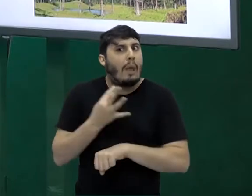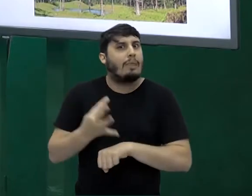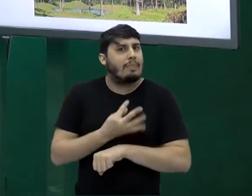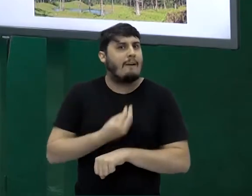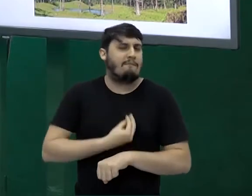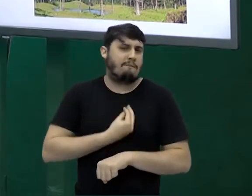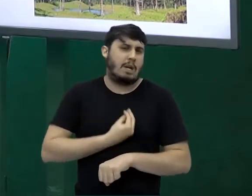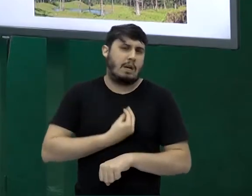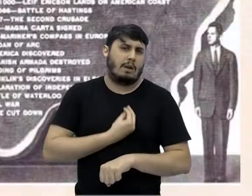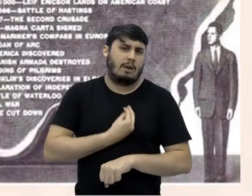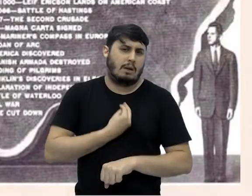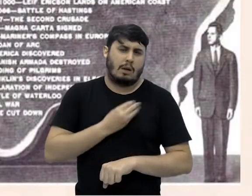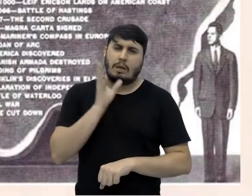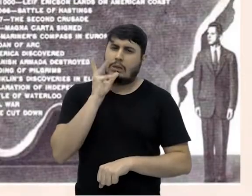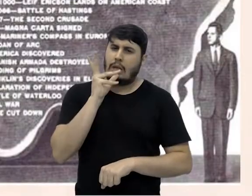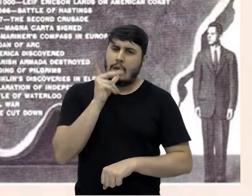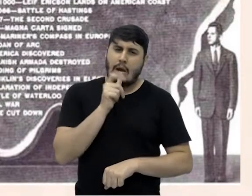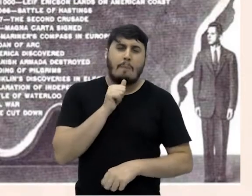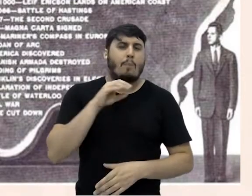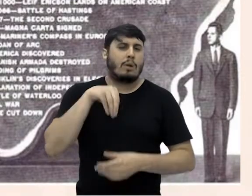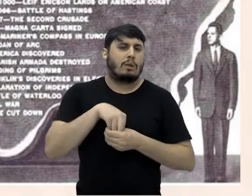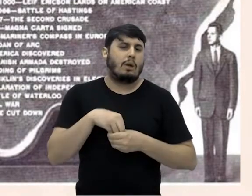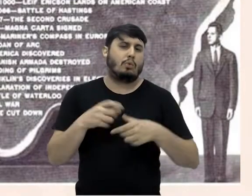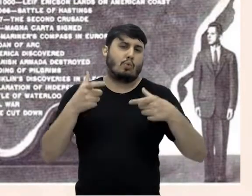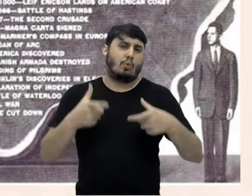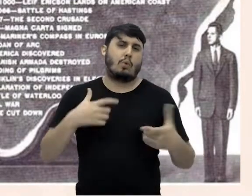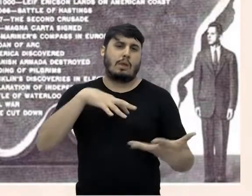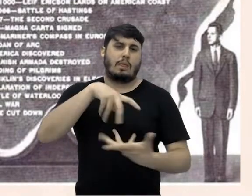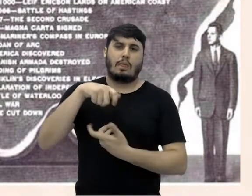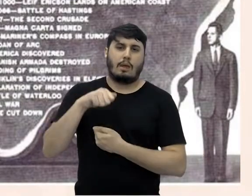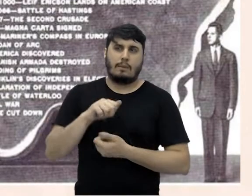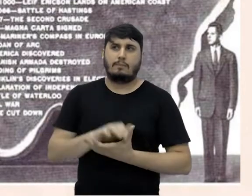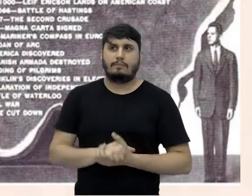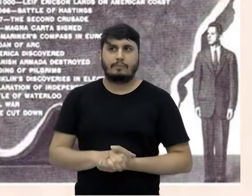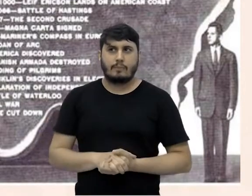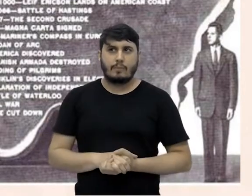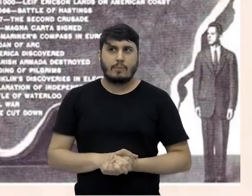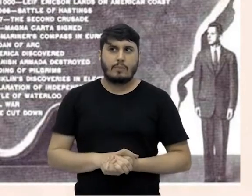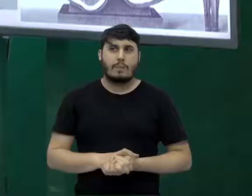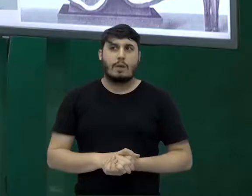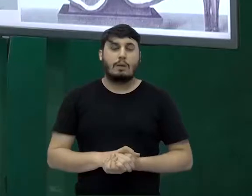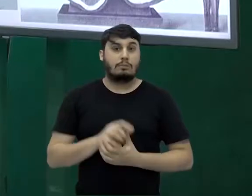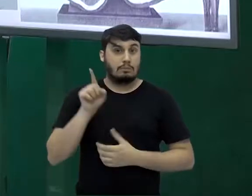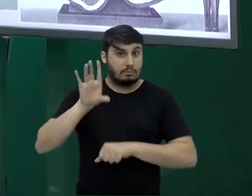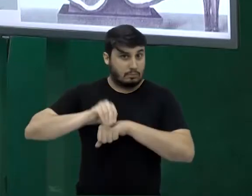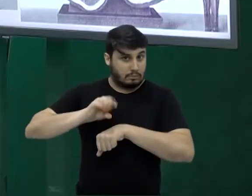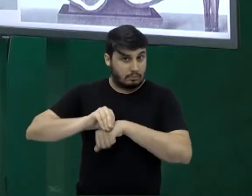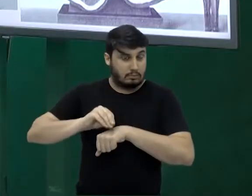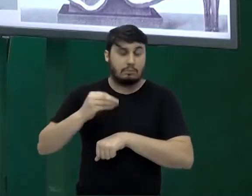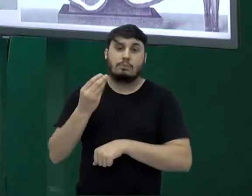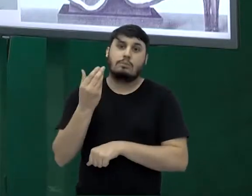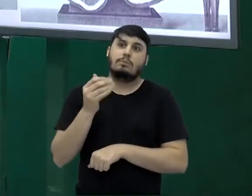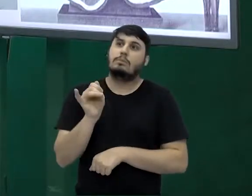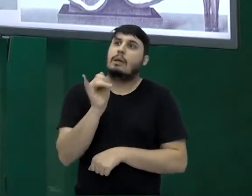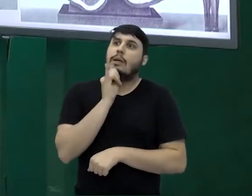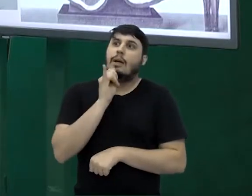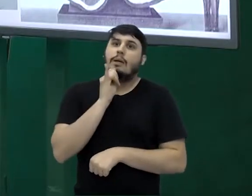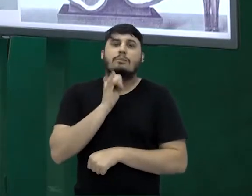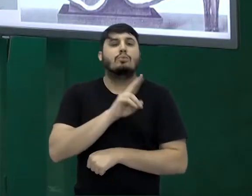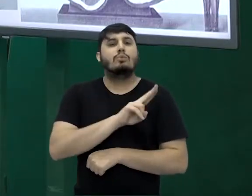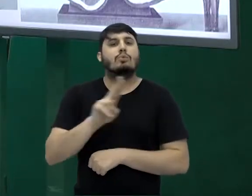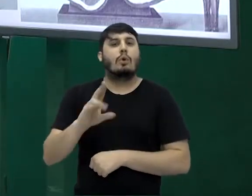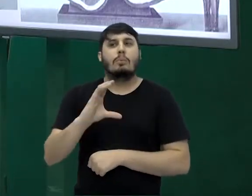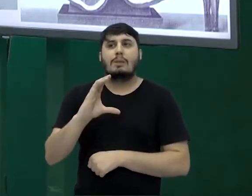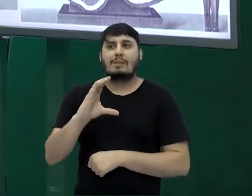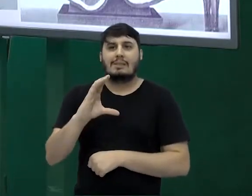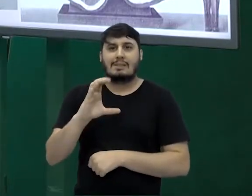e se espalhar no ambiente terrestre. Sim, eu te falei para vocês, isso aqui, por exemplo, tá, é uma sequoia